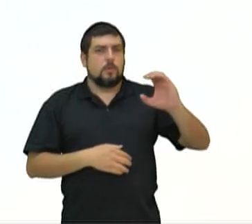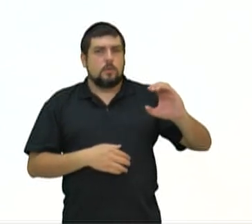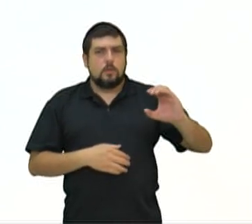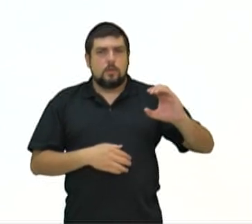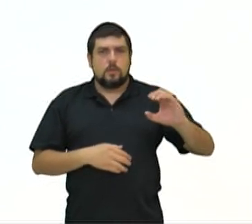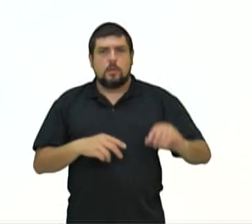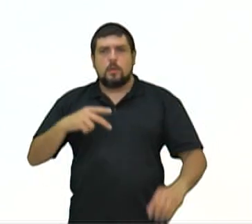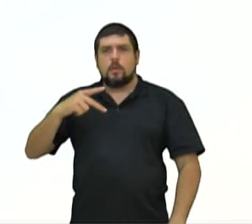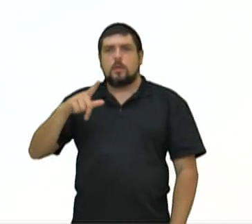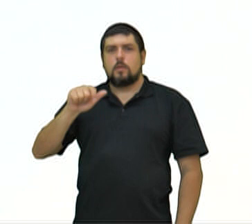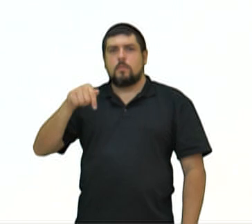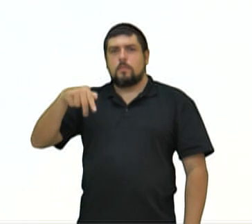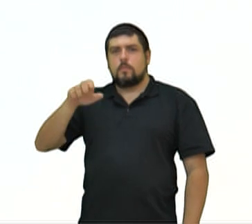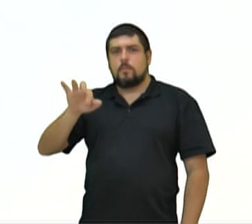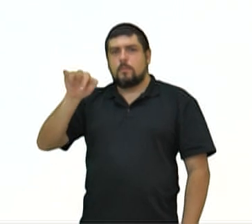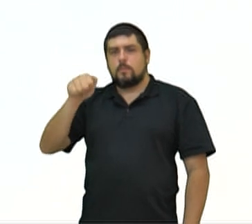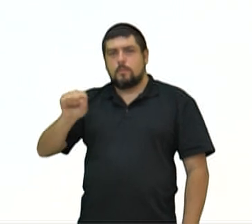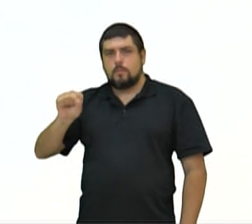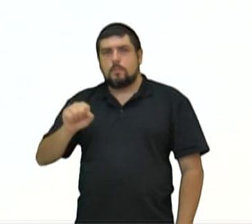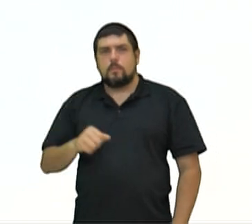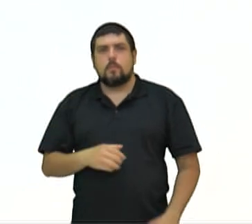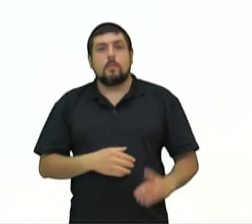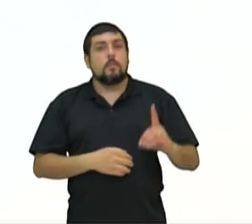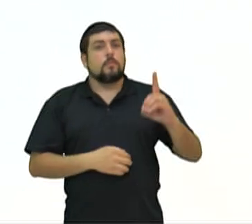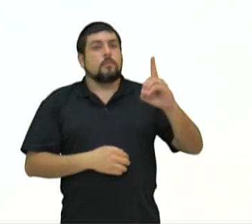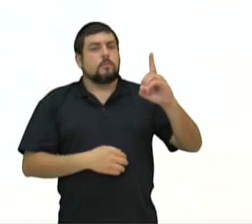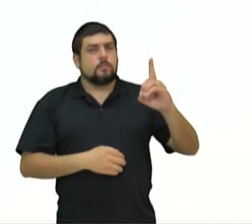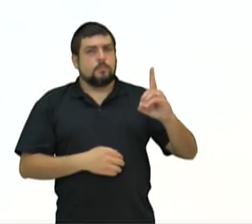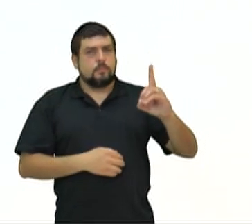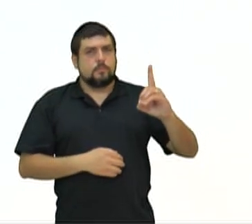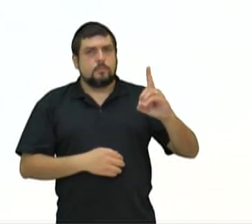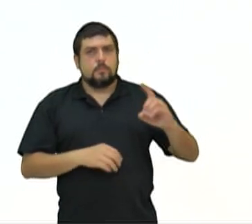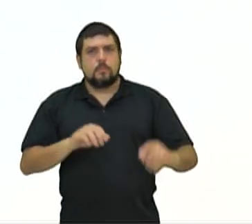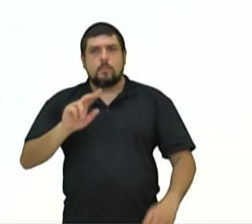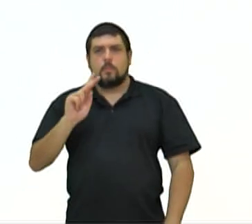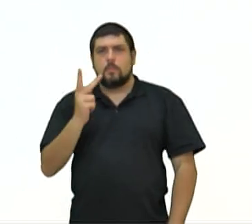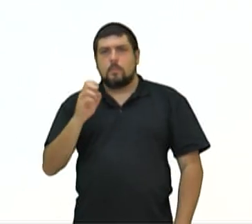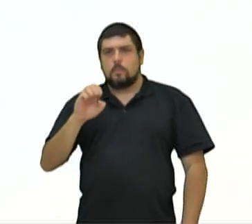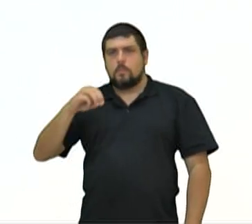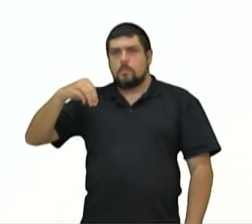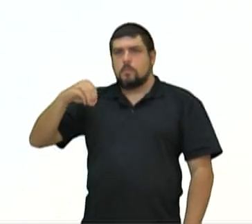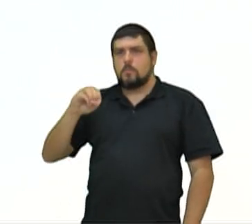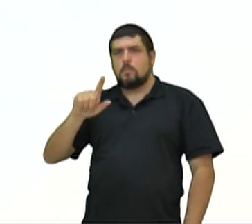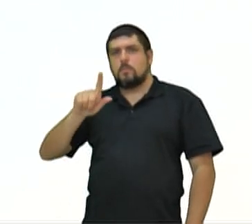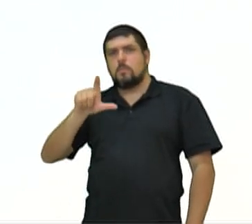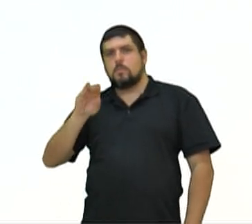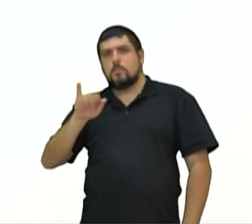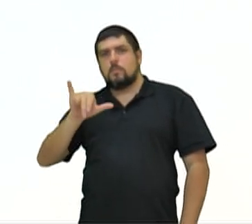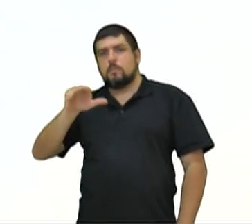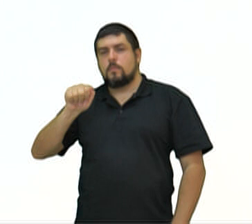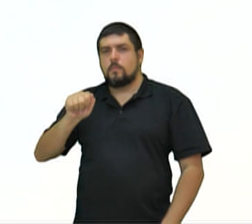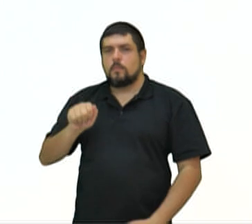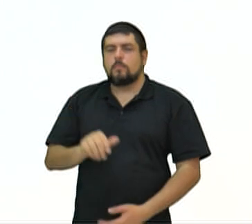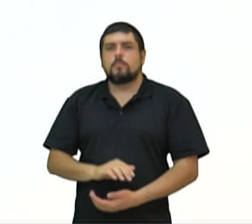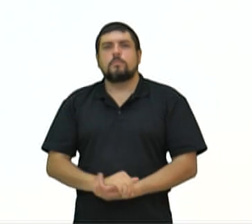as plaquetas? Ou a opção D, a hemoglobina? E aí?